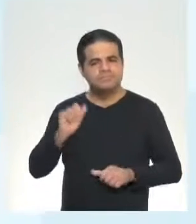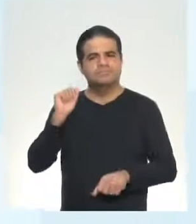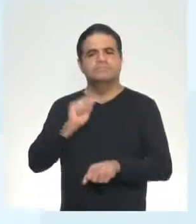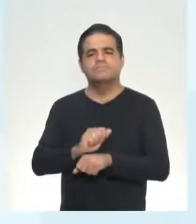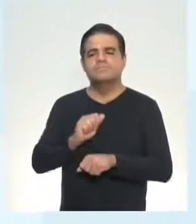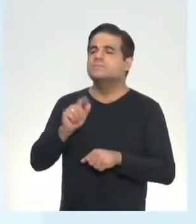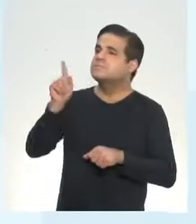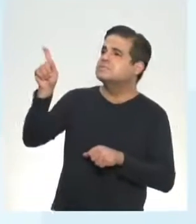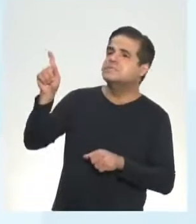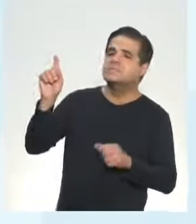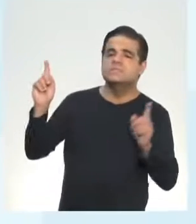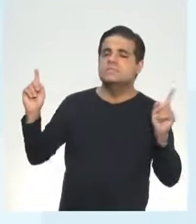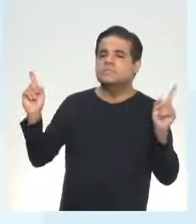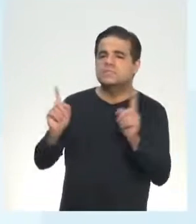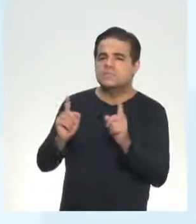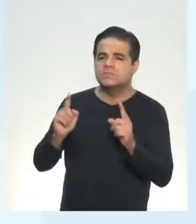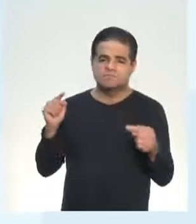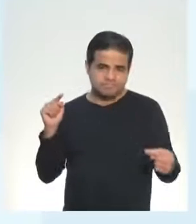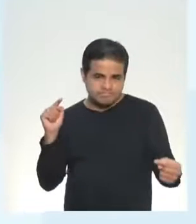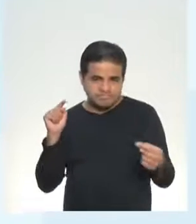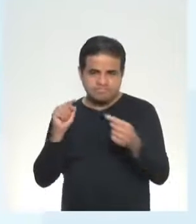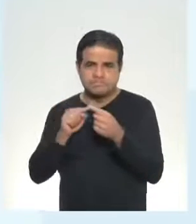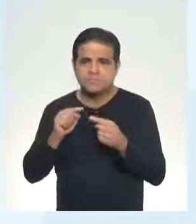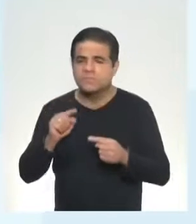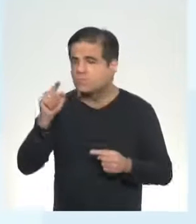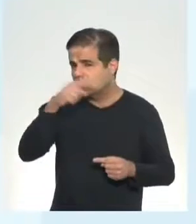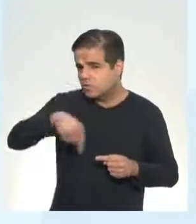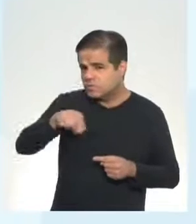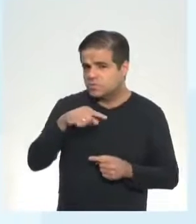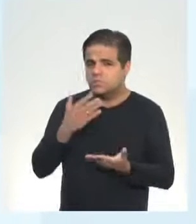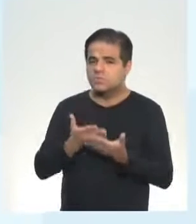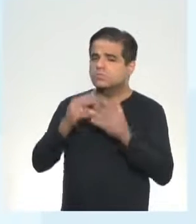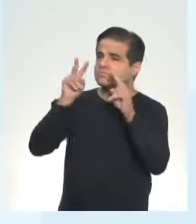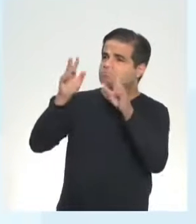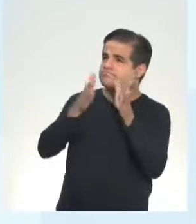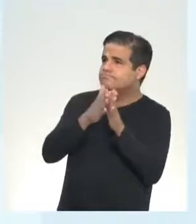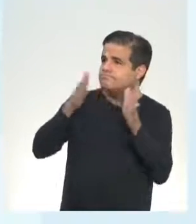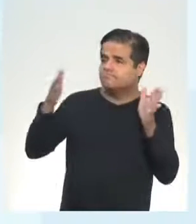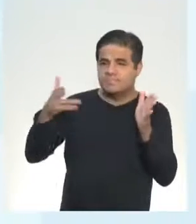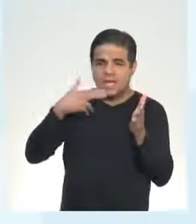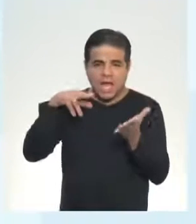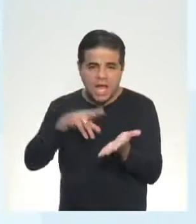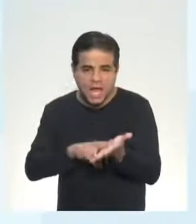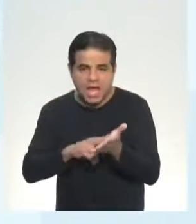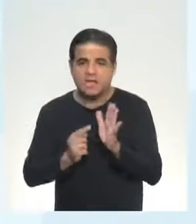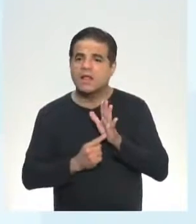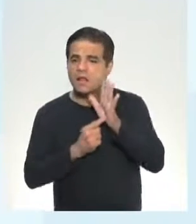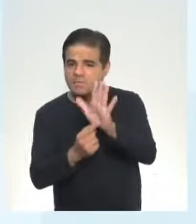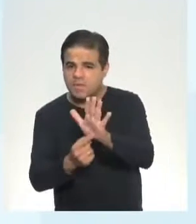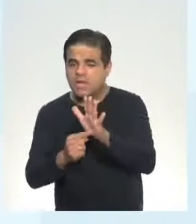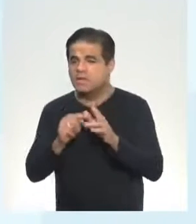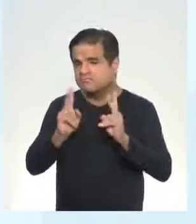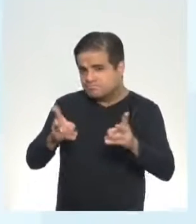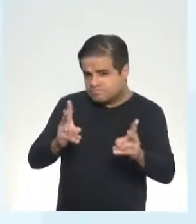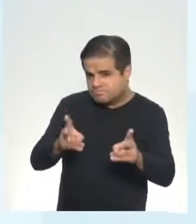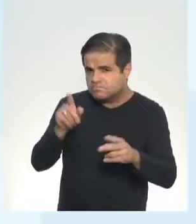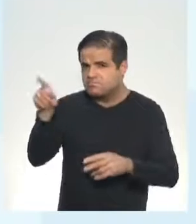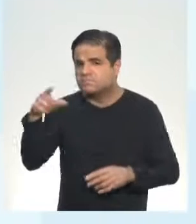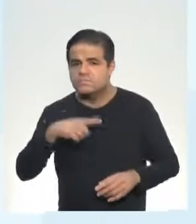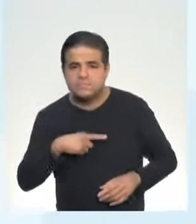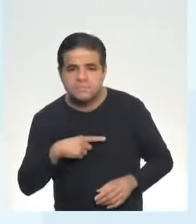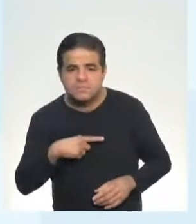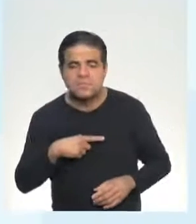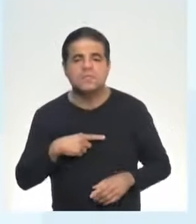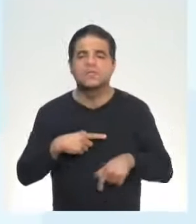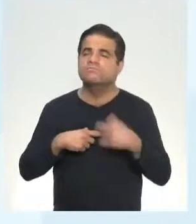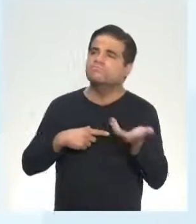E este trecho, né? Será que está de acordo com o que nós vimos? Será que essa parte da carta, ela aparece aí mesmo? Né?